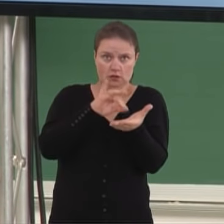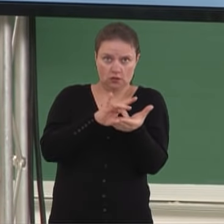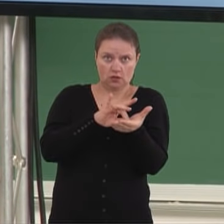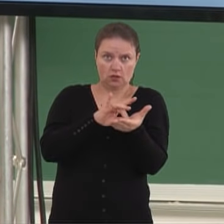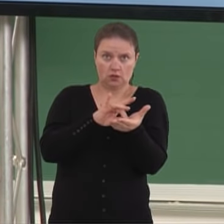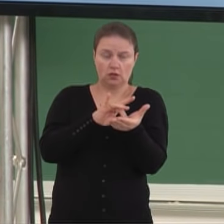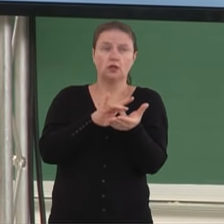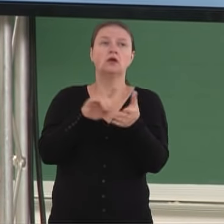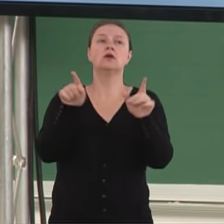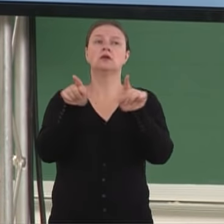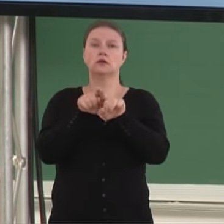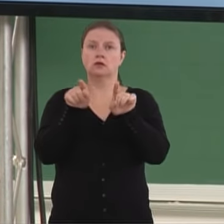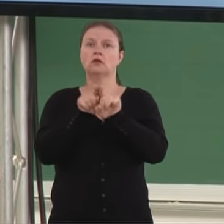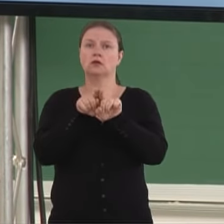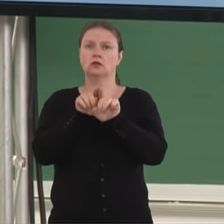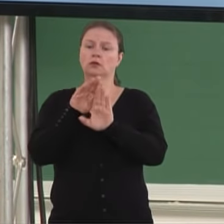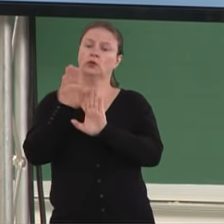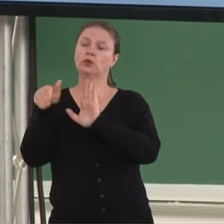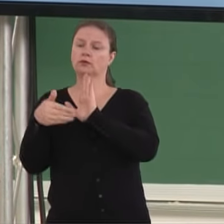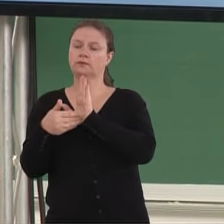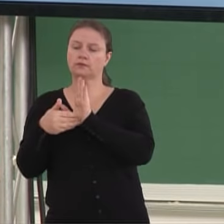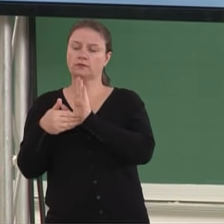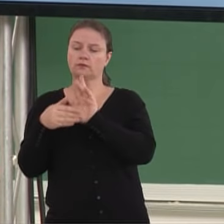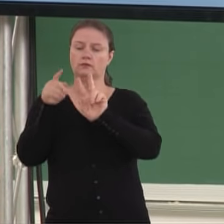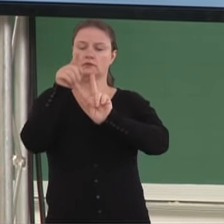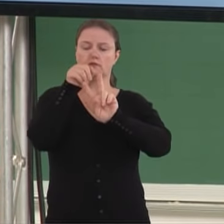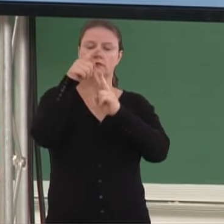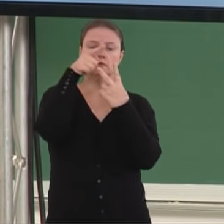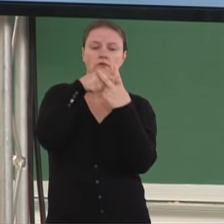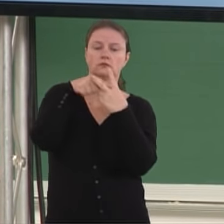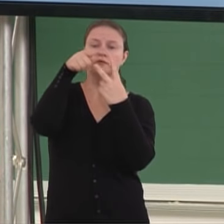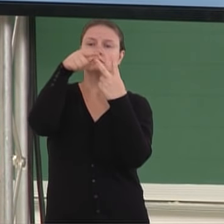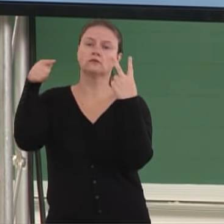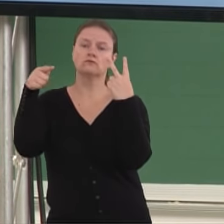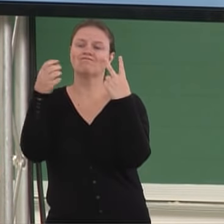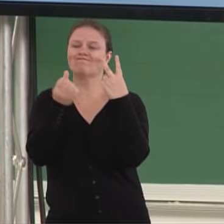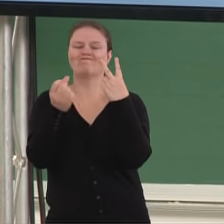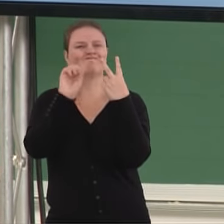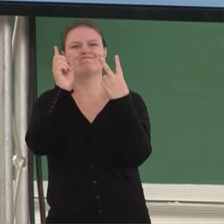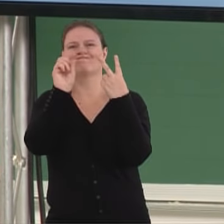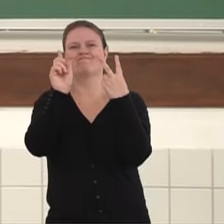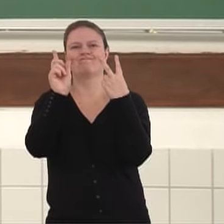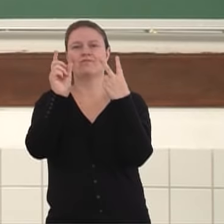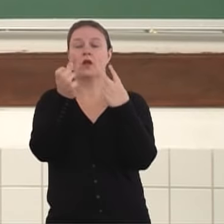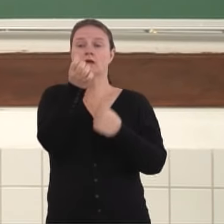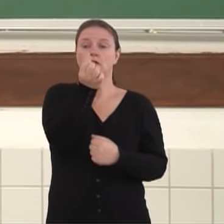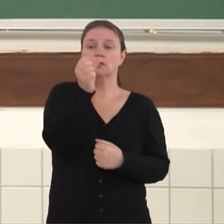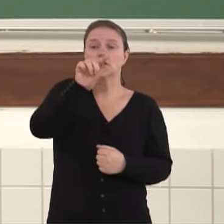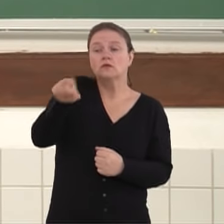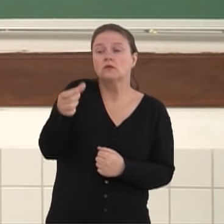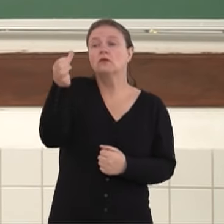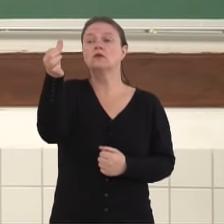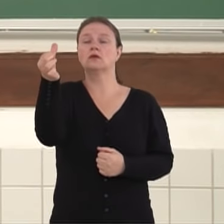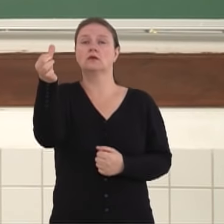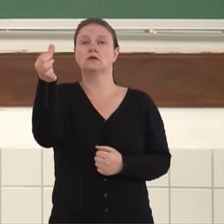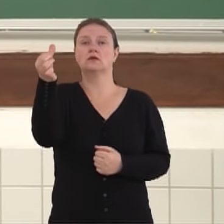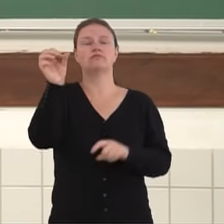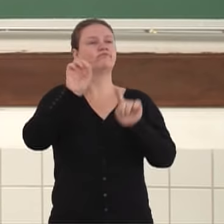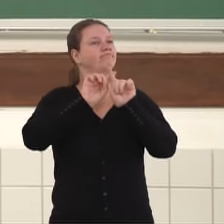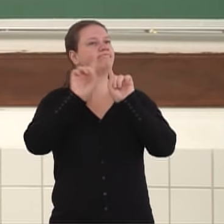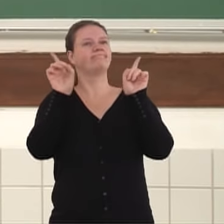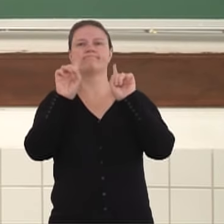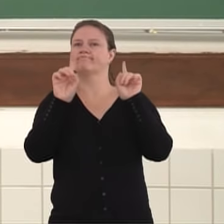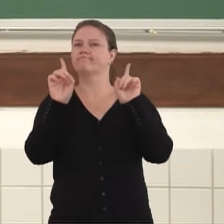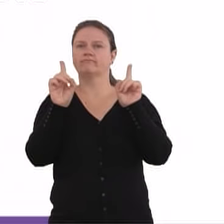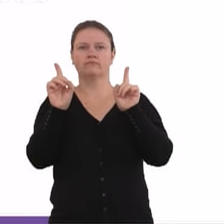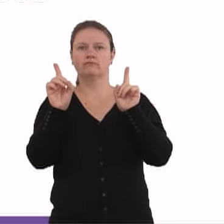número inteiro. A raiz de 6 não é. 6,6 ele está na notação decimal, então ele não é um